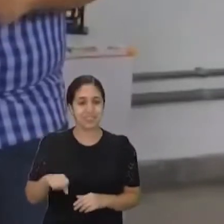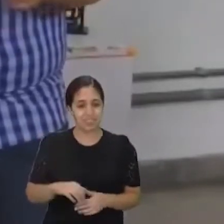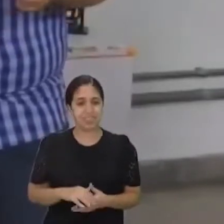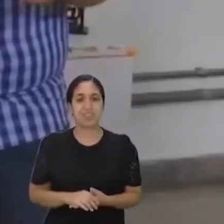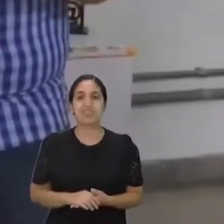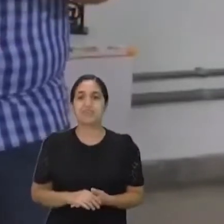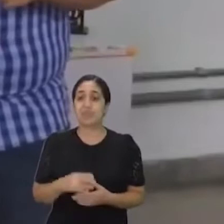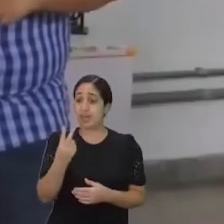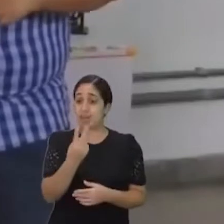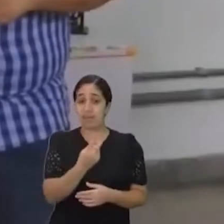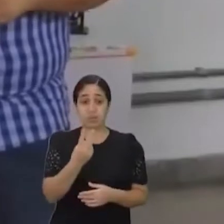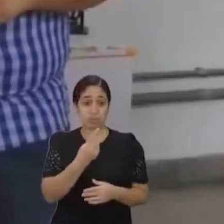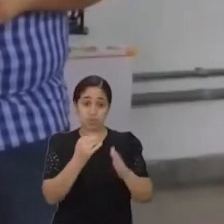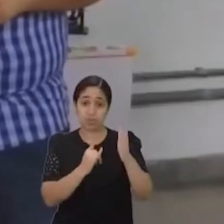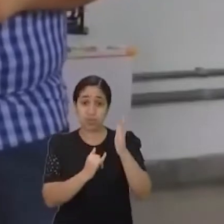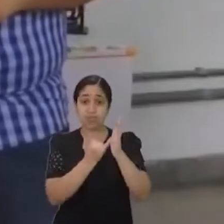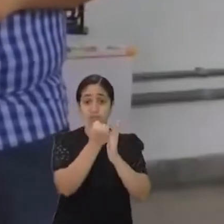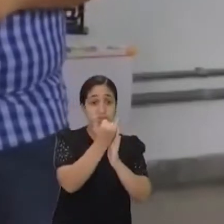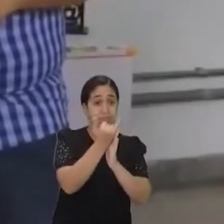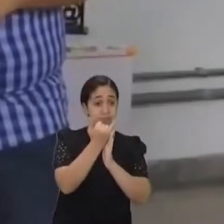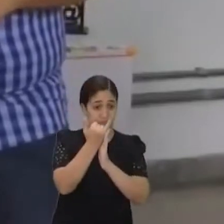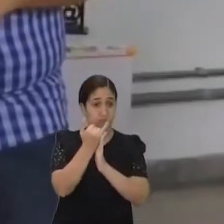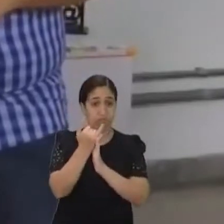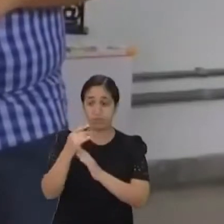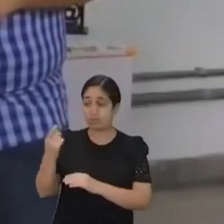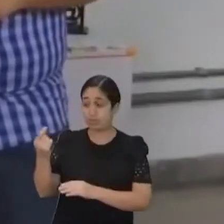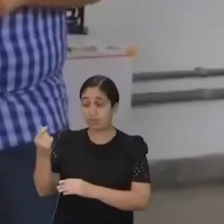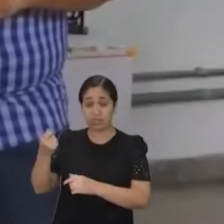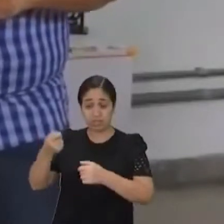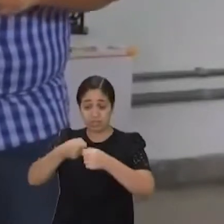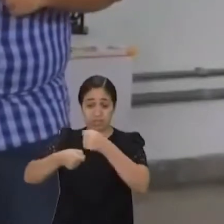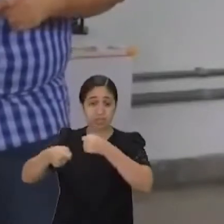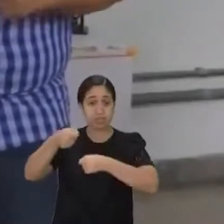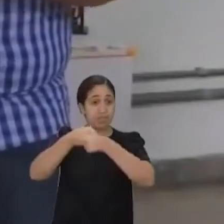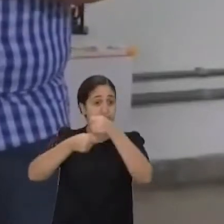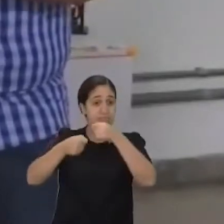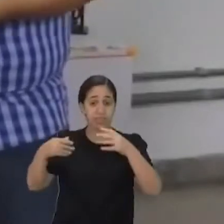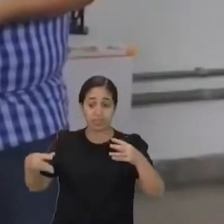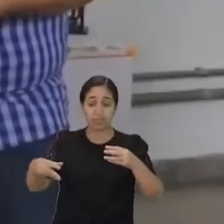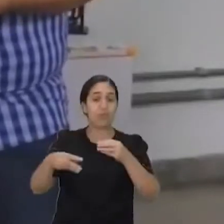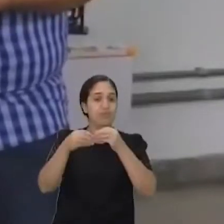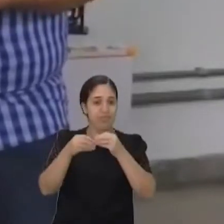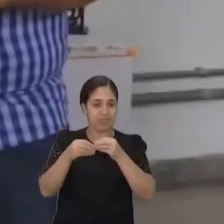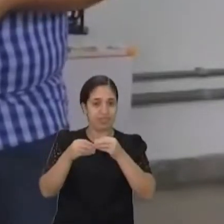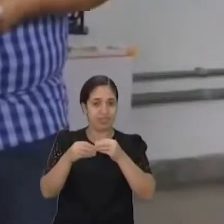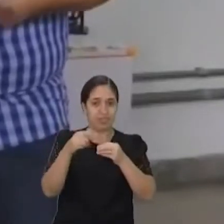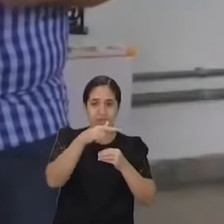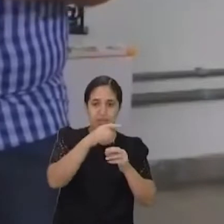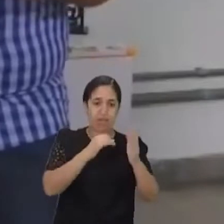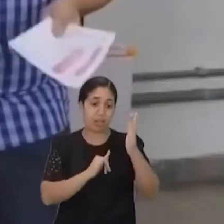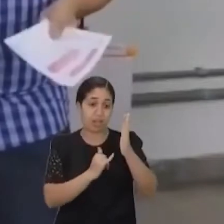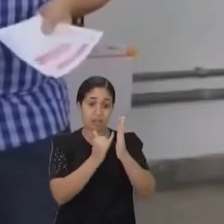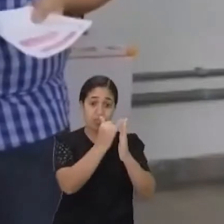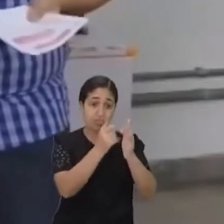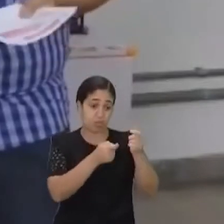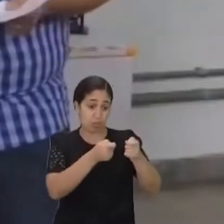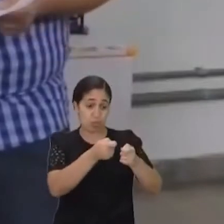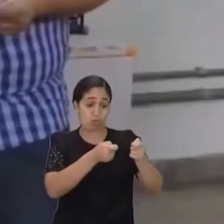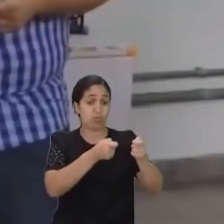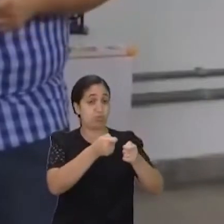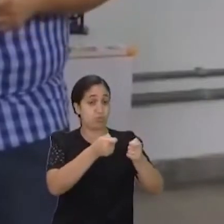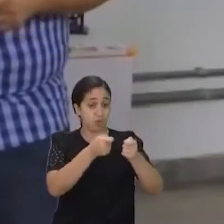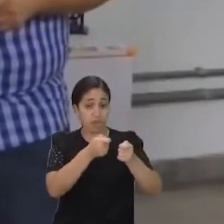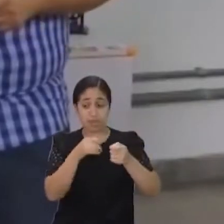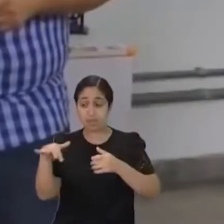certo? As duas se completam, vamos dizer assim, tá? Por quê? Porque para que eu possa conter a inflação, eu preciso mexer